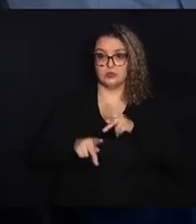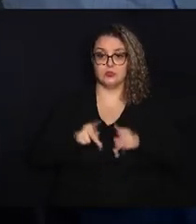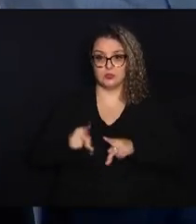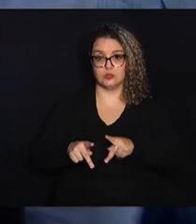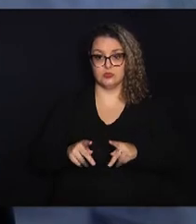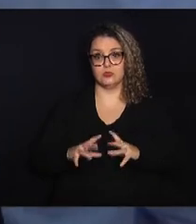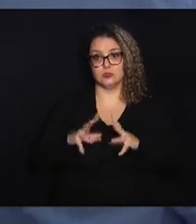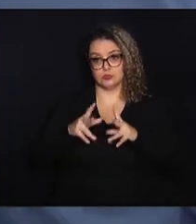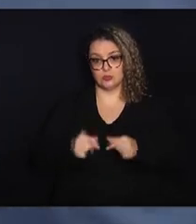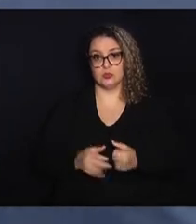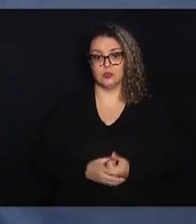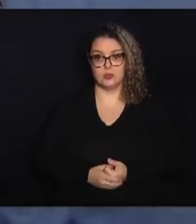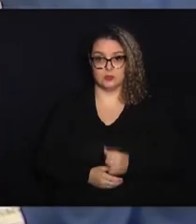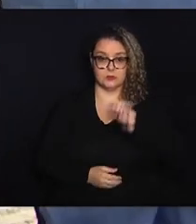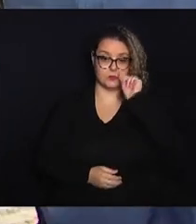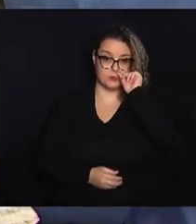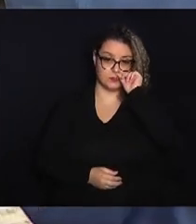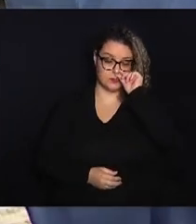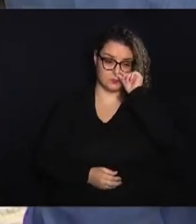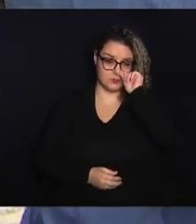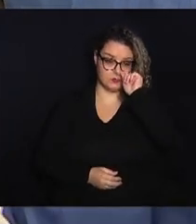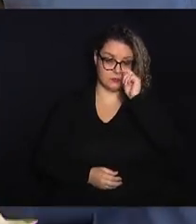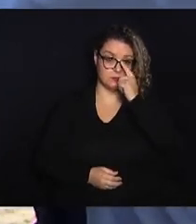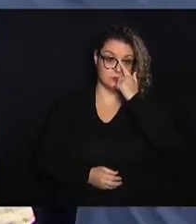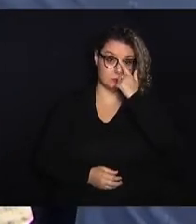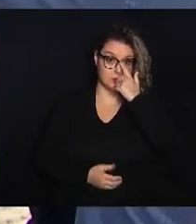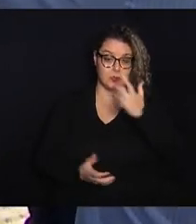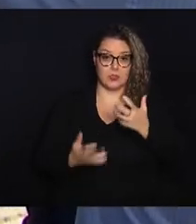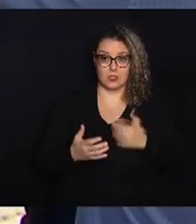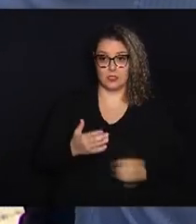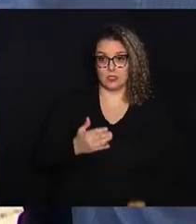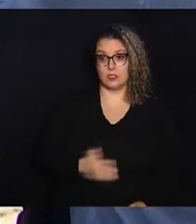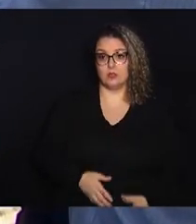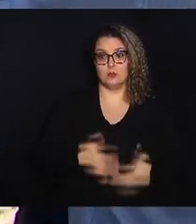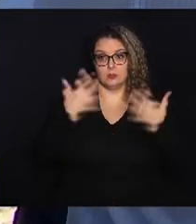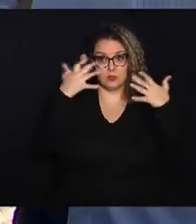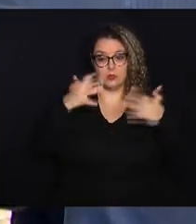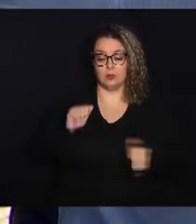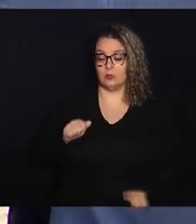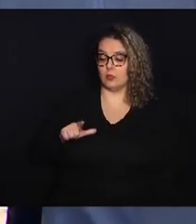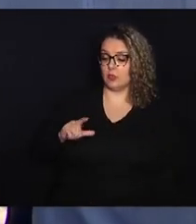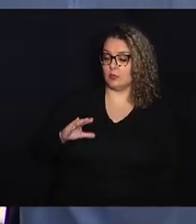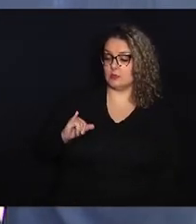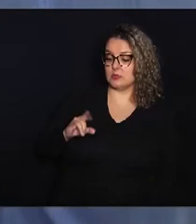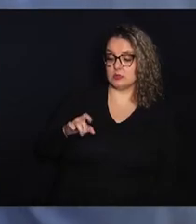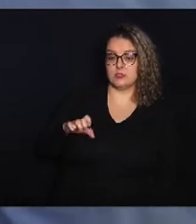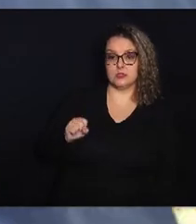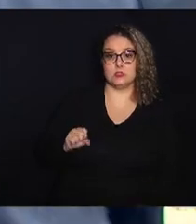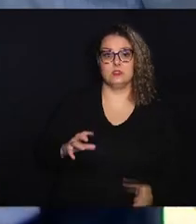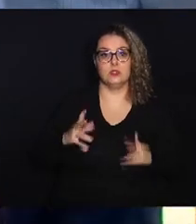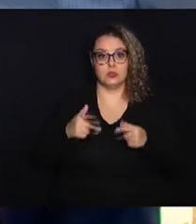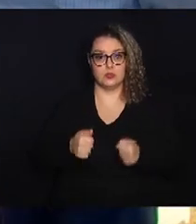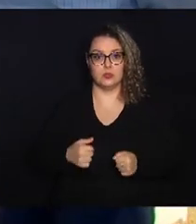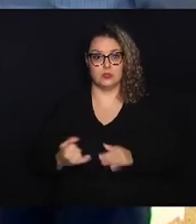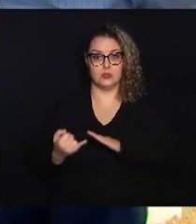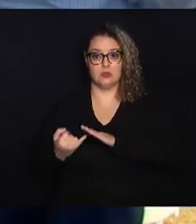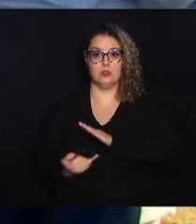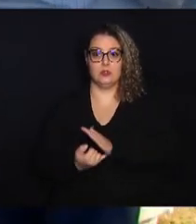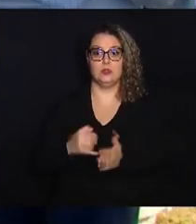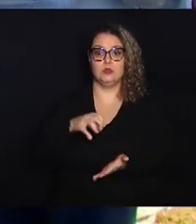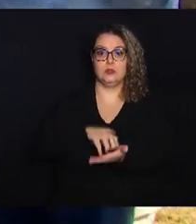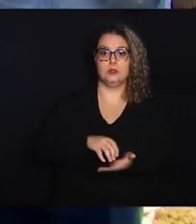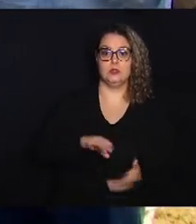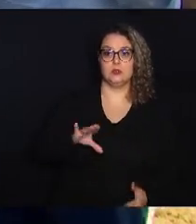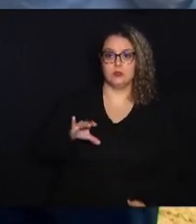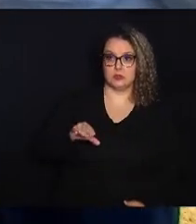forma geral. Eu quero cumprimentar o Alcides e toda a instituição, né, o Centro de Ciências, Letras